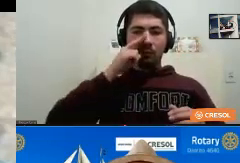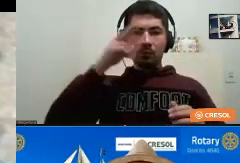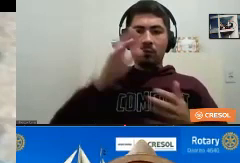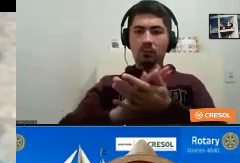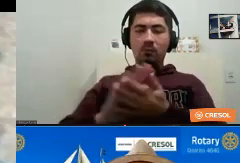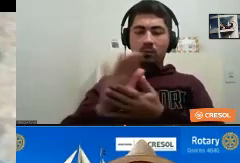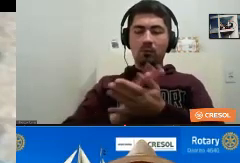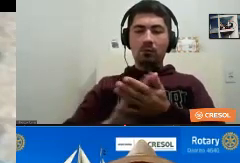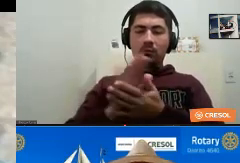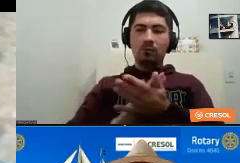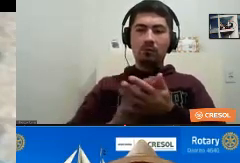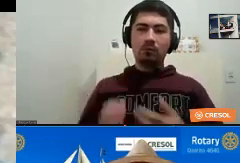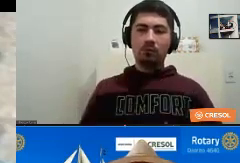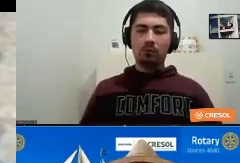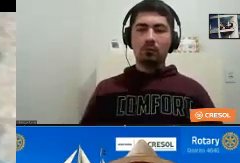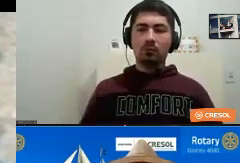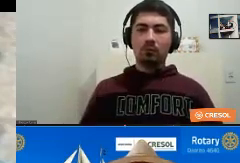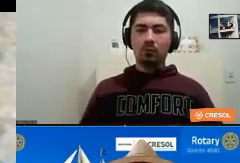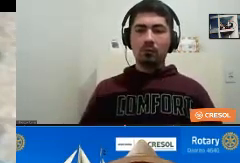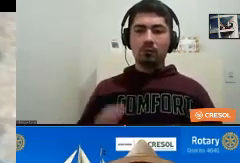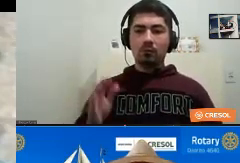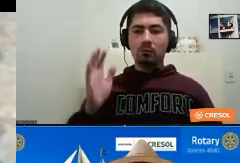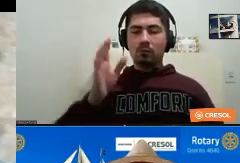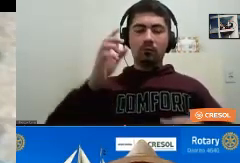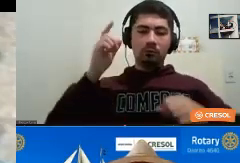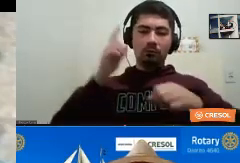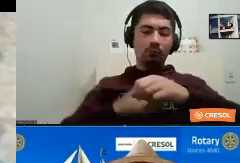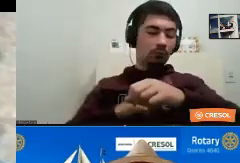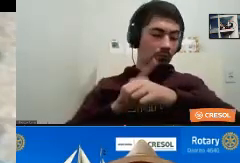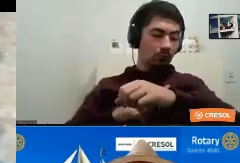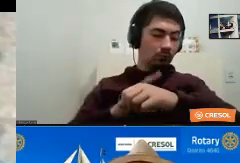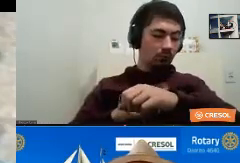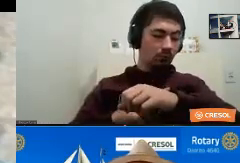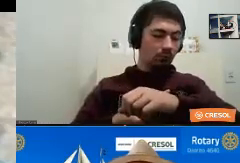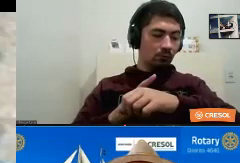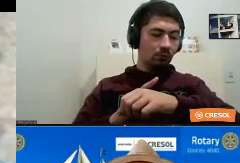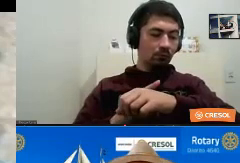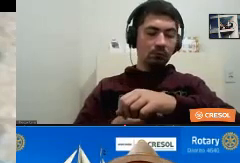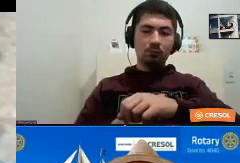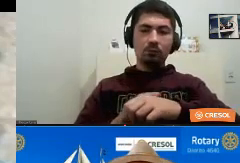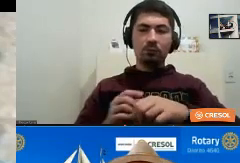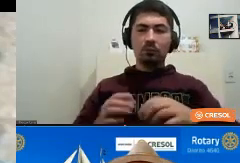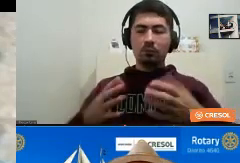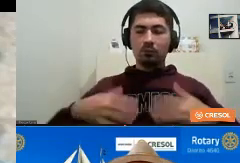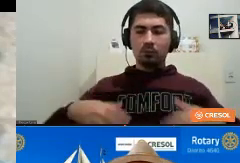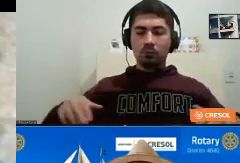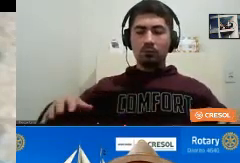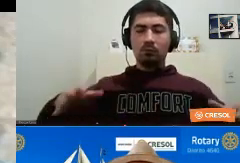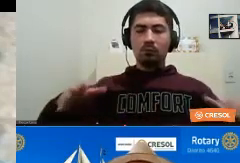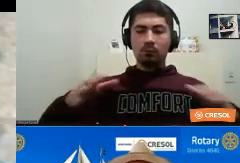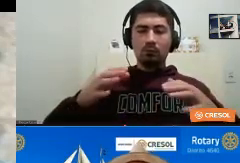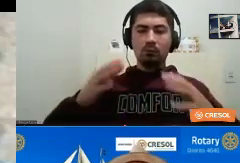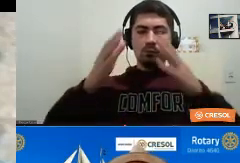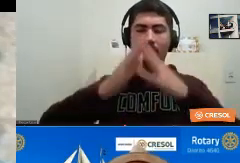grave. Mas naquela hora, quando estava, todo momento, eu pedi a